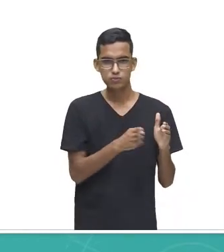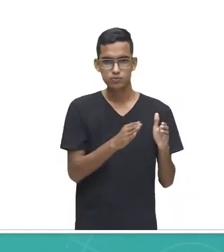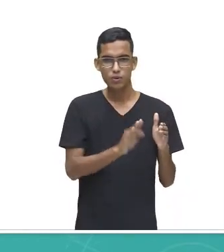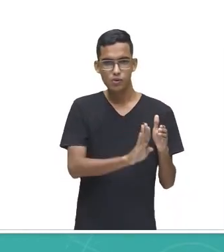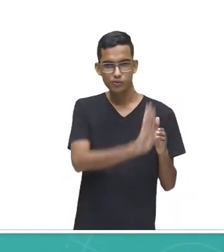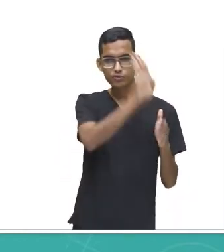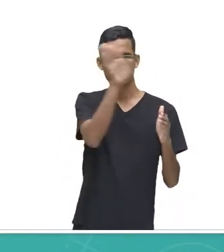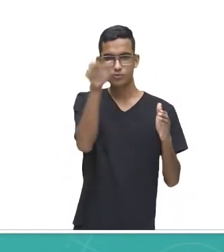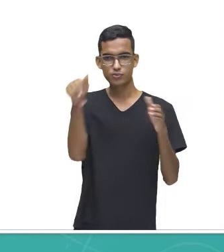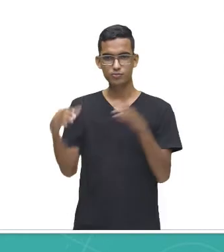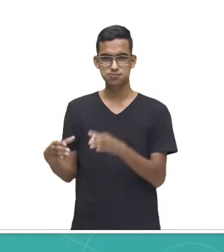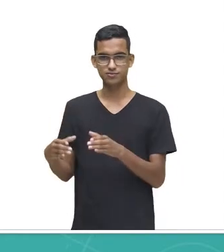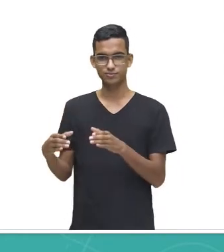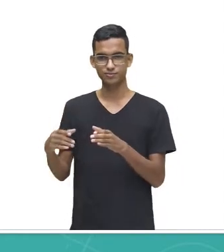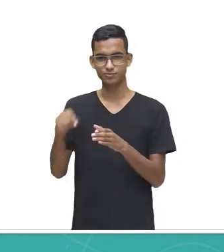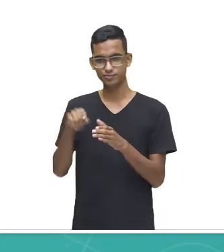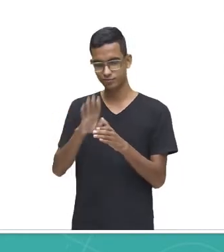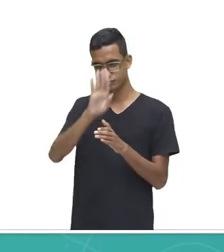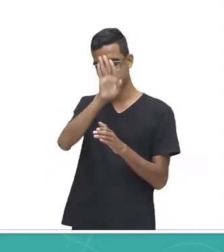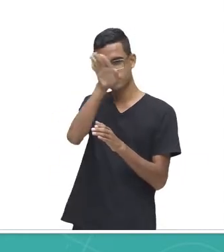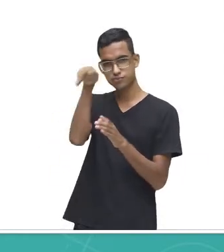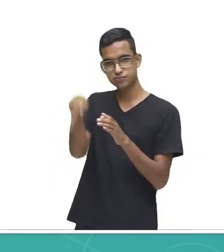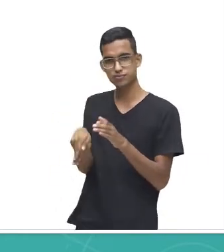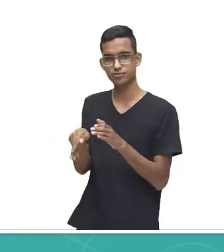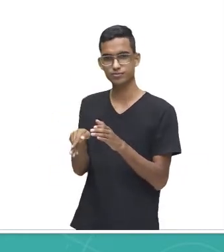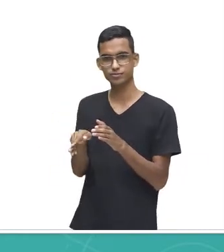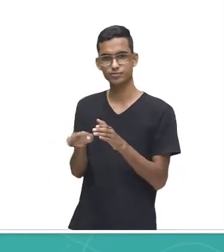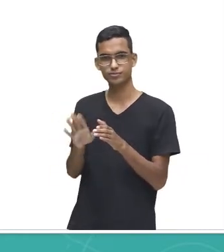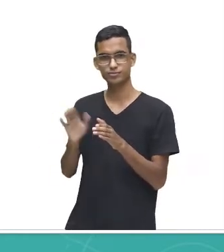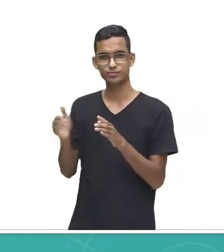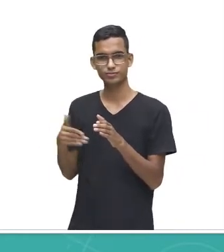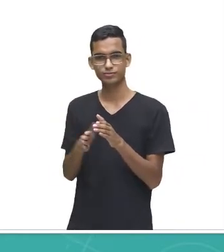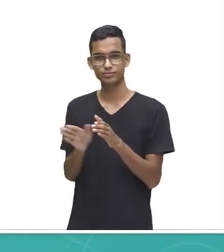fronteiras costumeiras, pode também nos